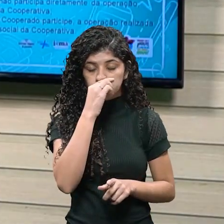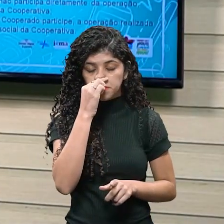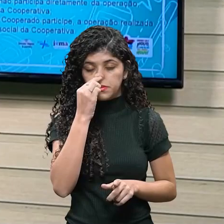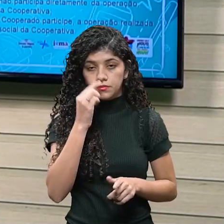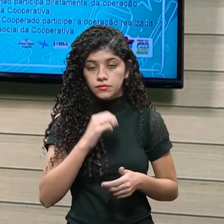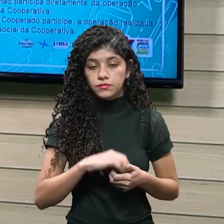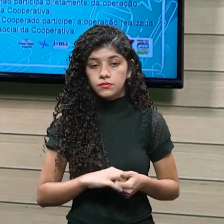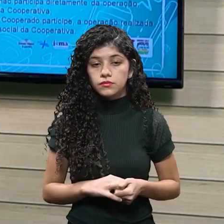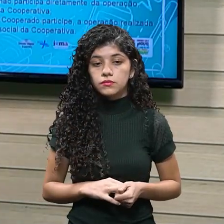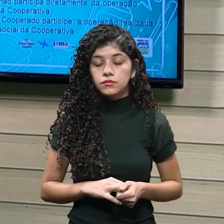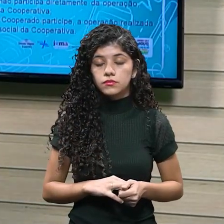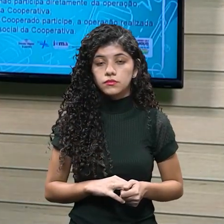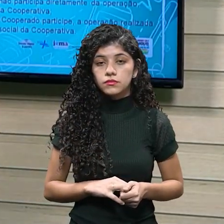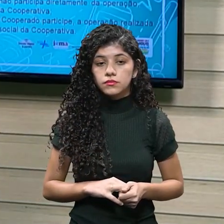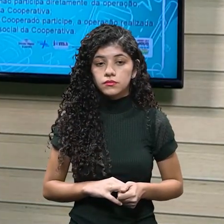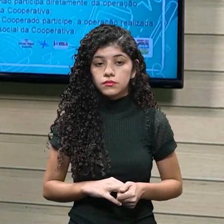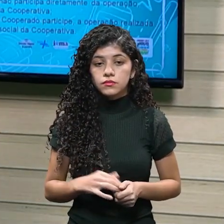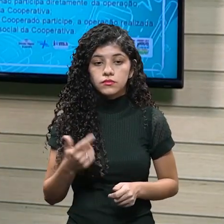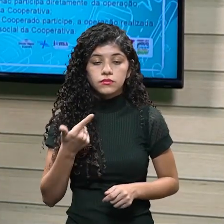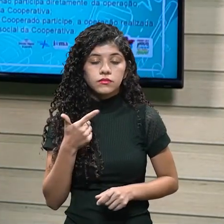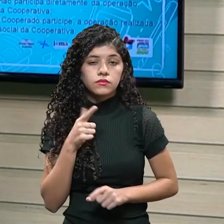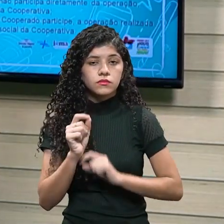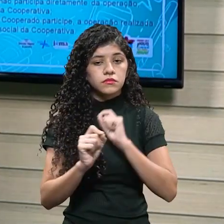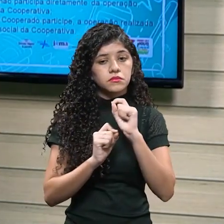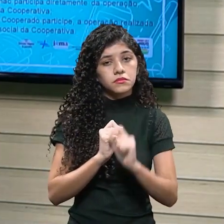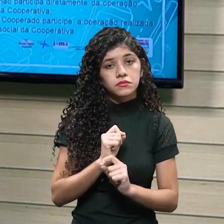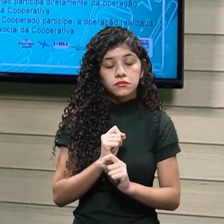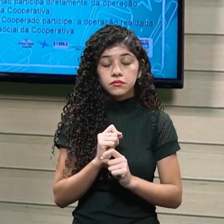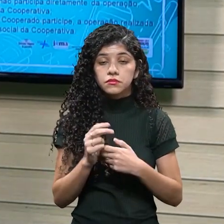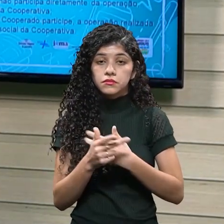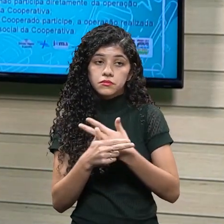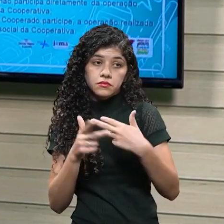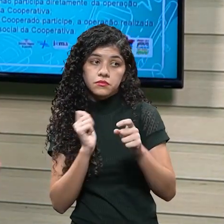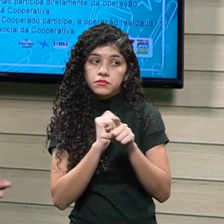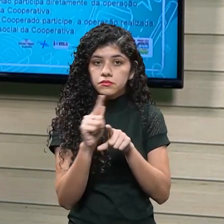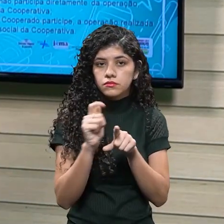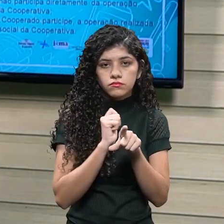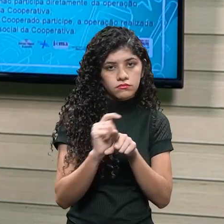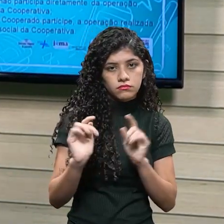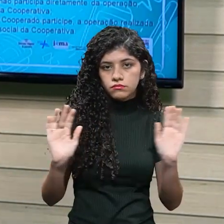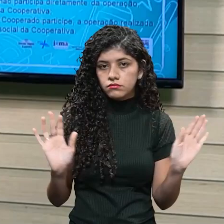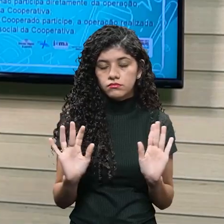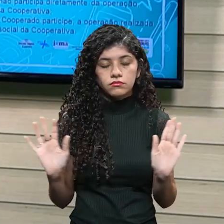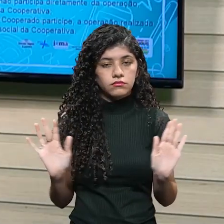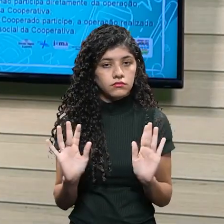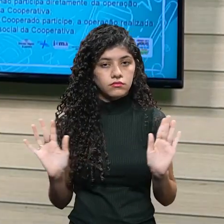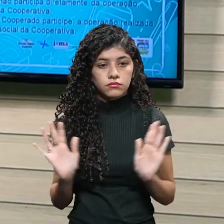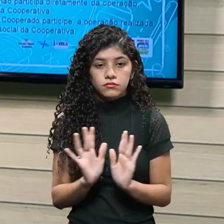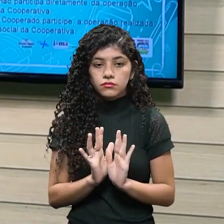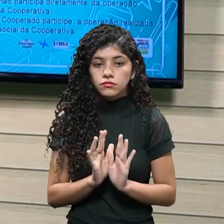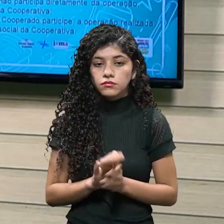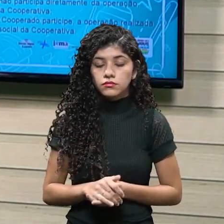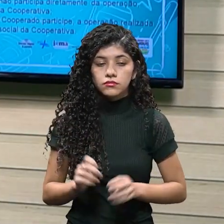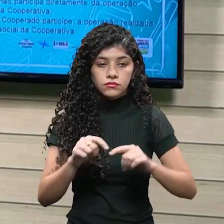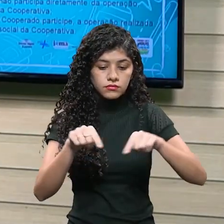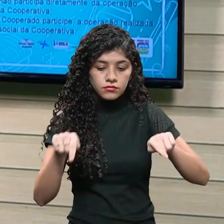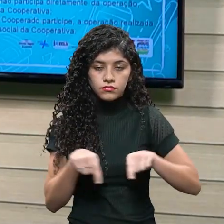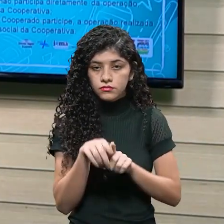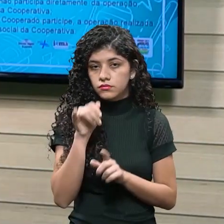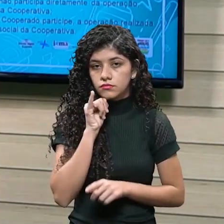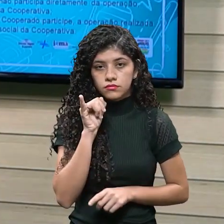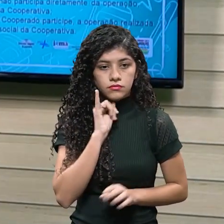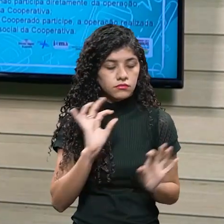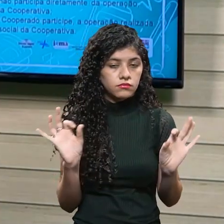a cooperativa ela não é constituída para alugar galpões, para alugar uma sala,